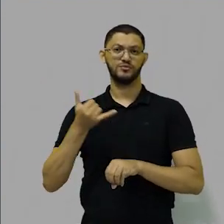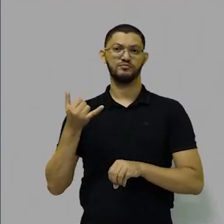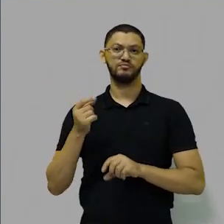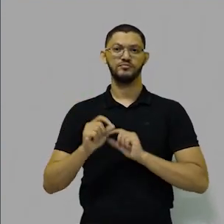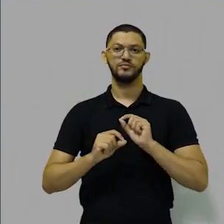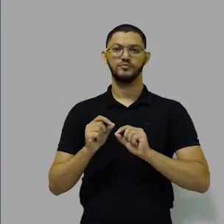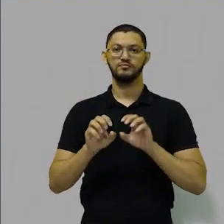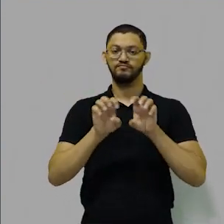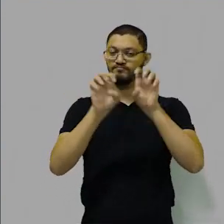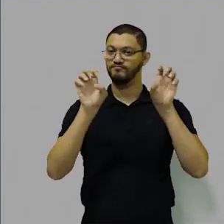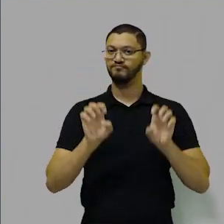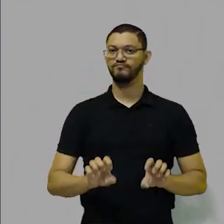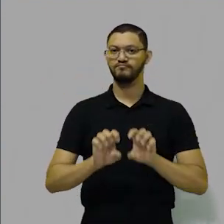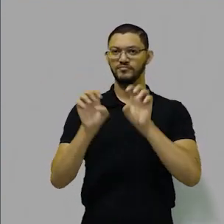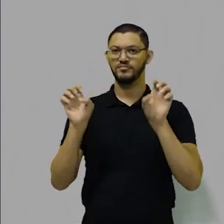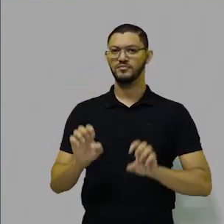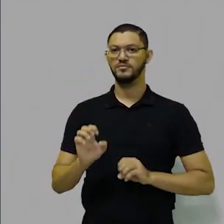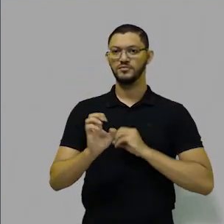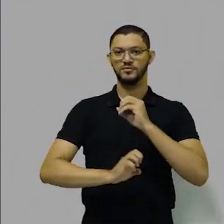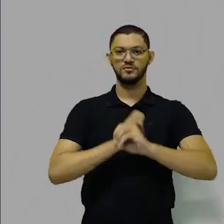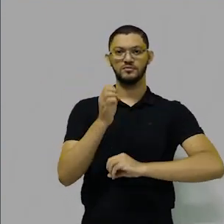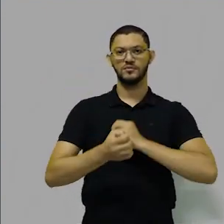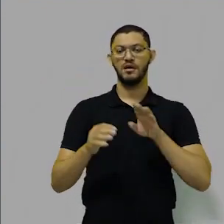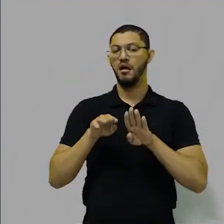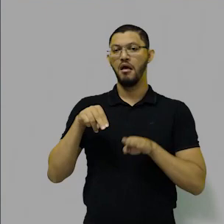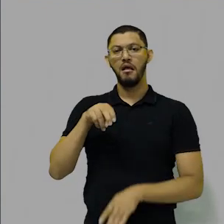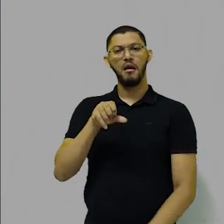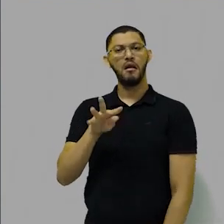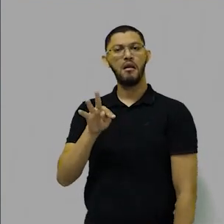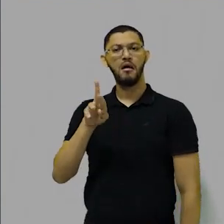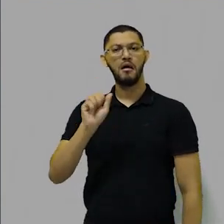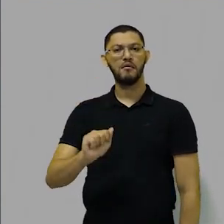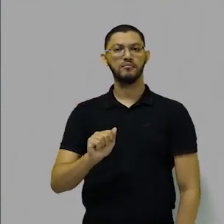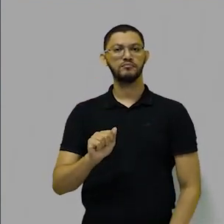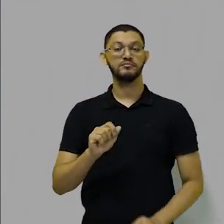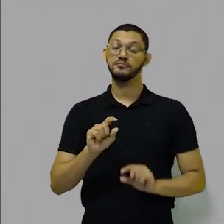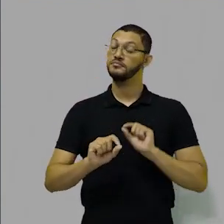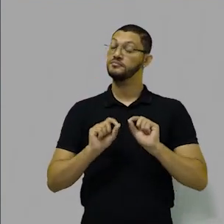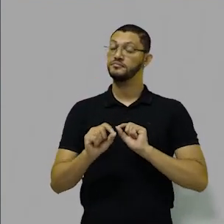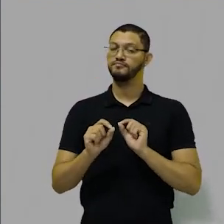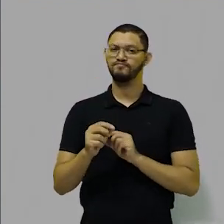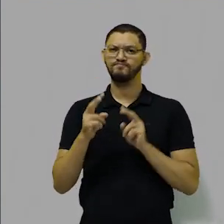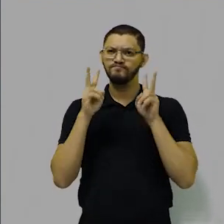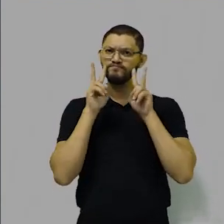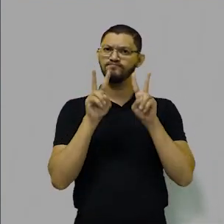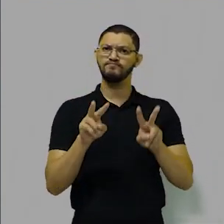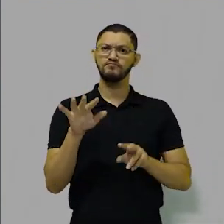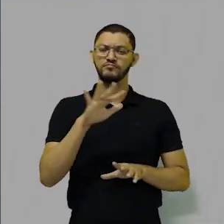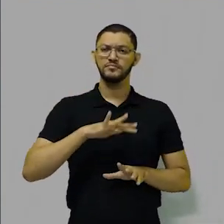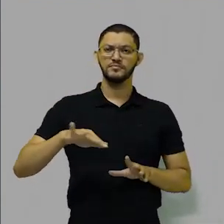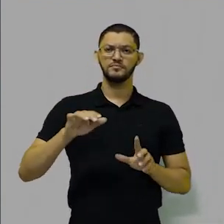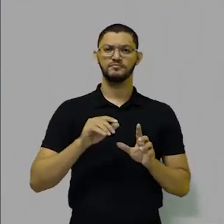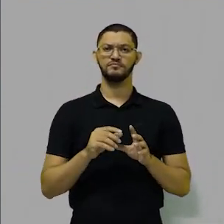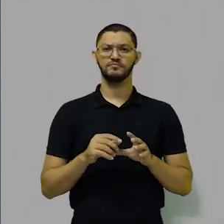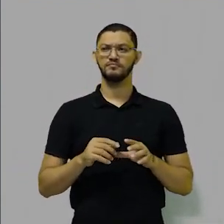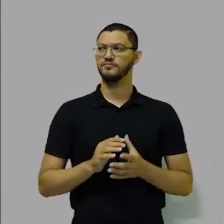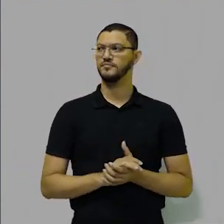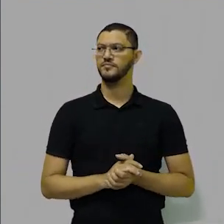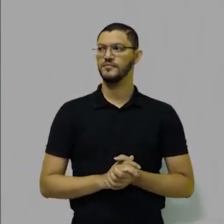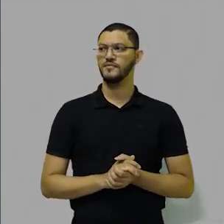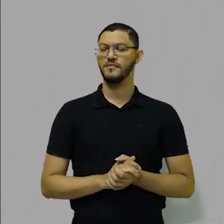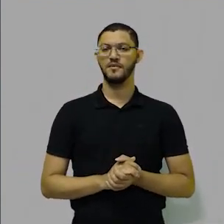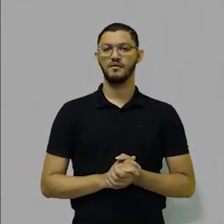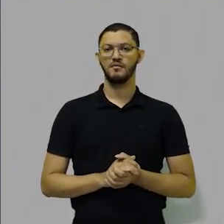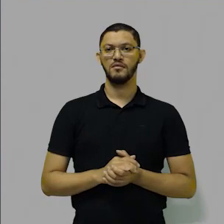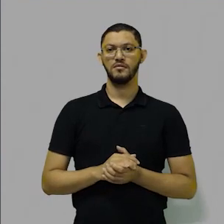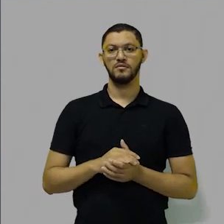constituem estruturas eletricamente neutras. Então, de forma geral, quando eu olho um cristal do cloreto